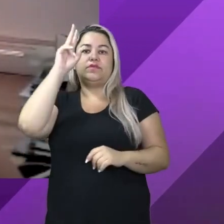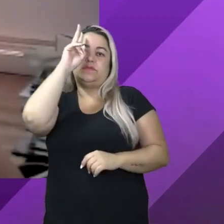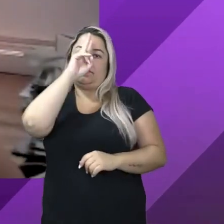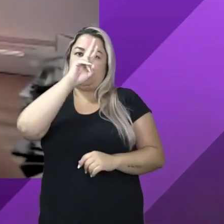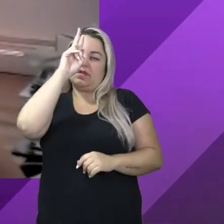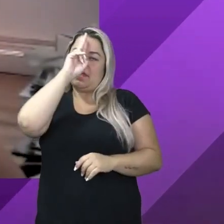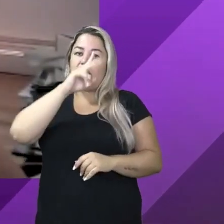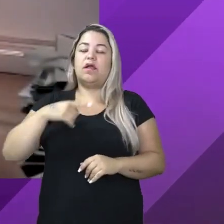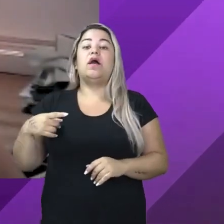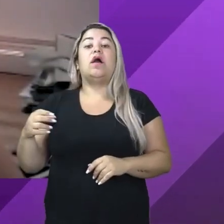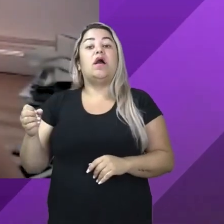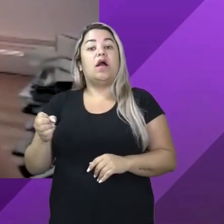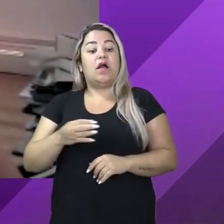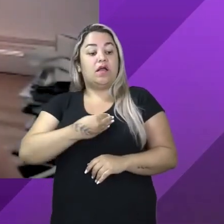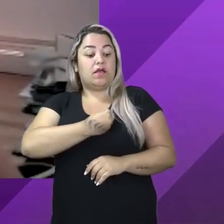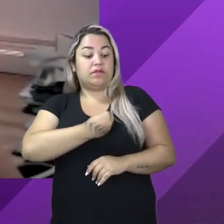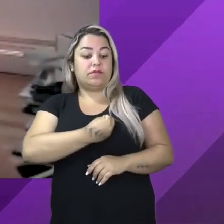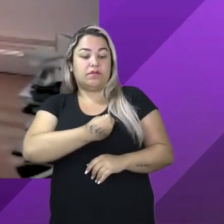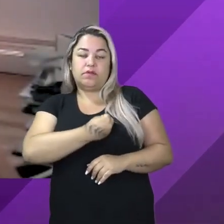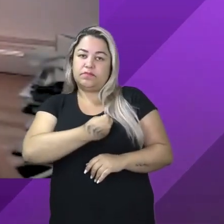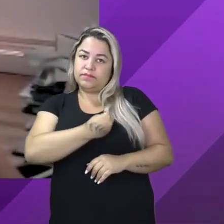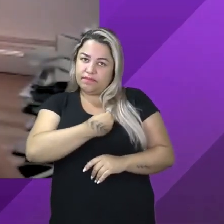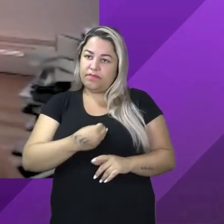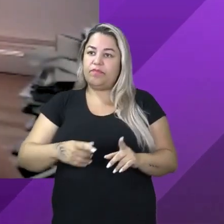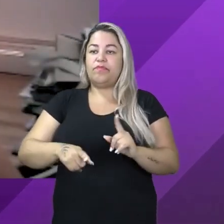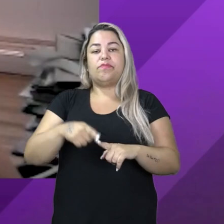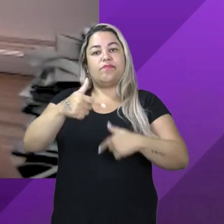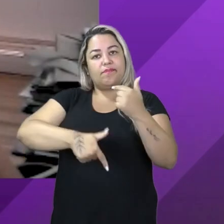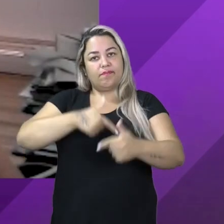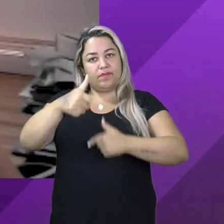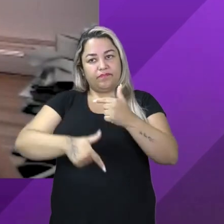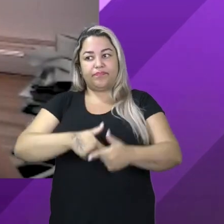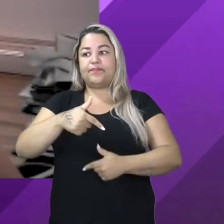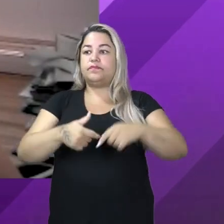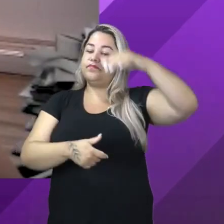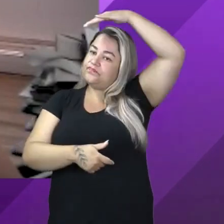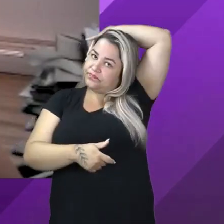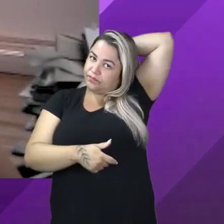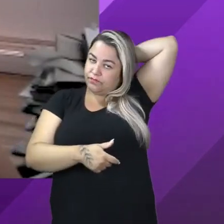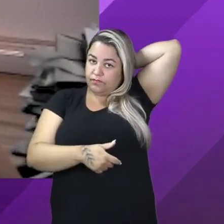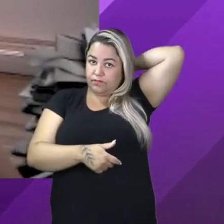a nossa presença no mercado de trabalho, ela tem